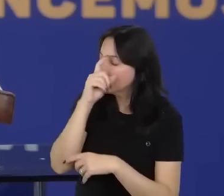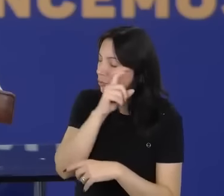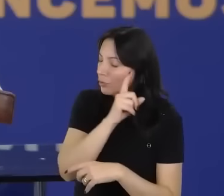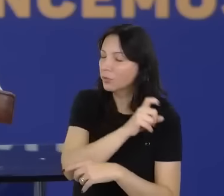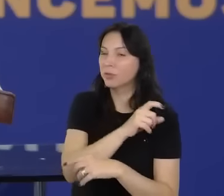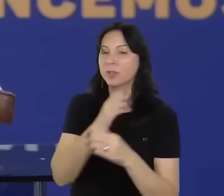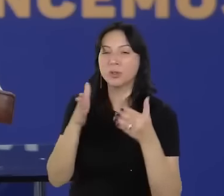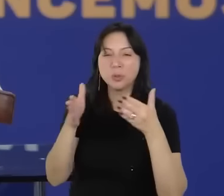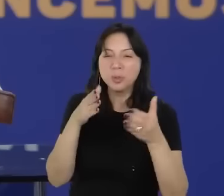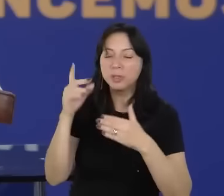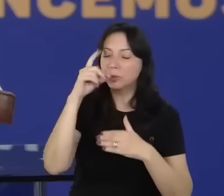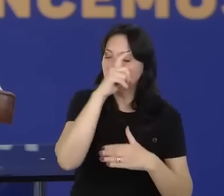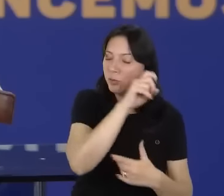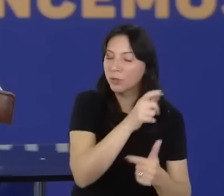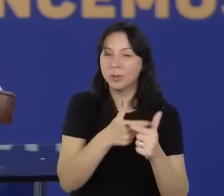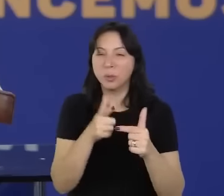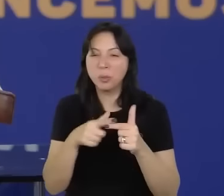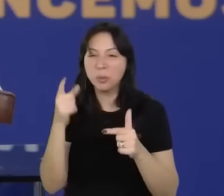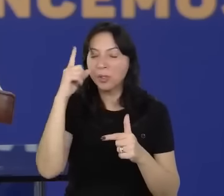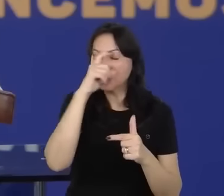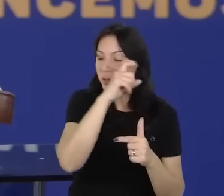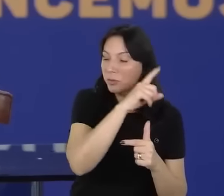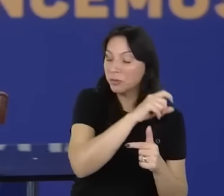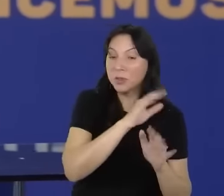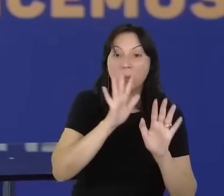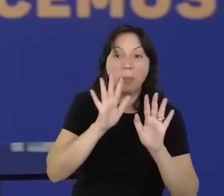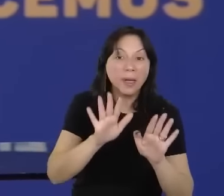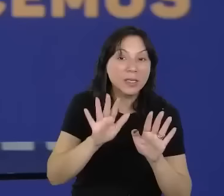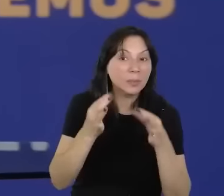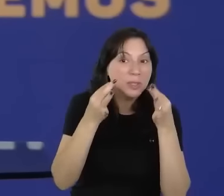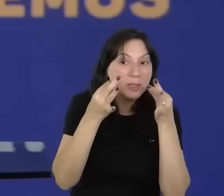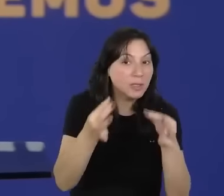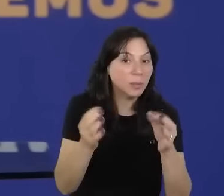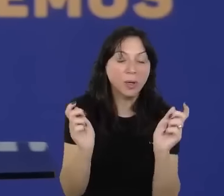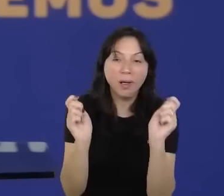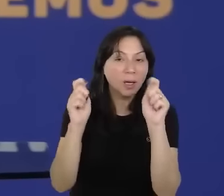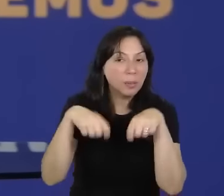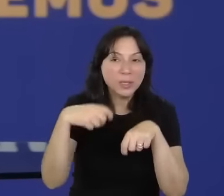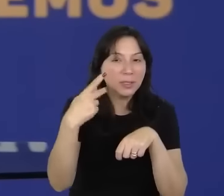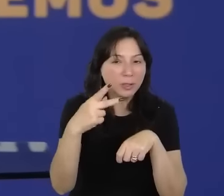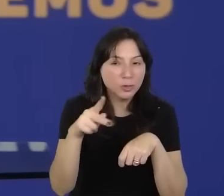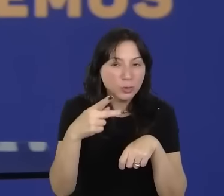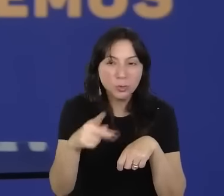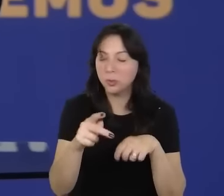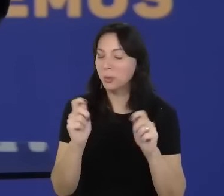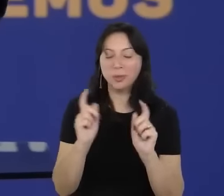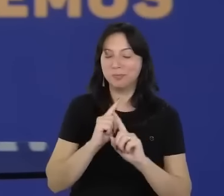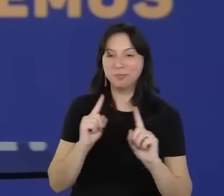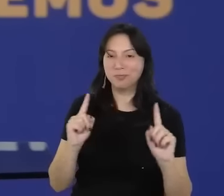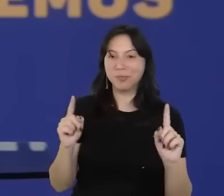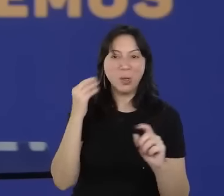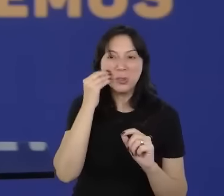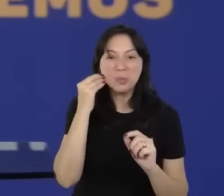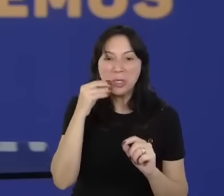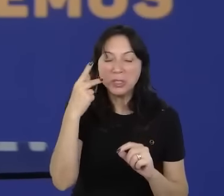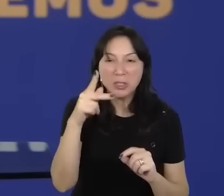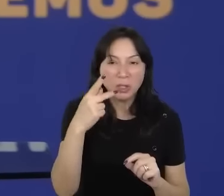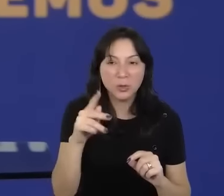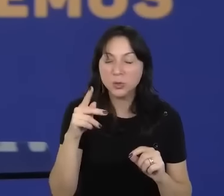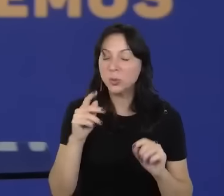conspira contra você mas não é a sua cidade não é a sua destreza não é a sua experiência é a